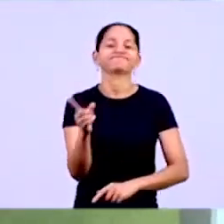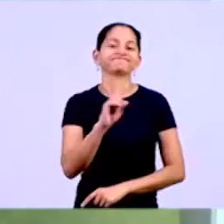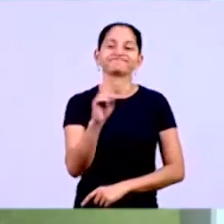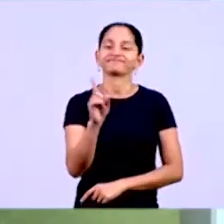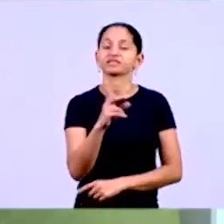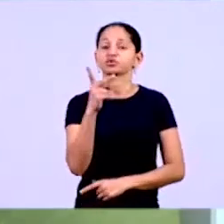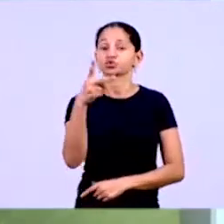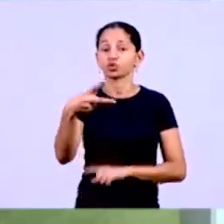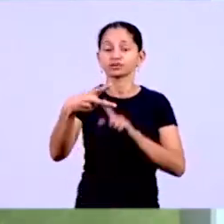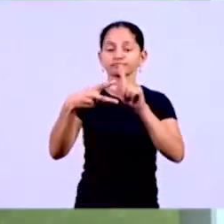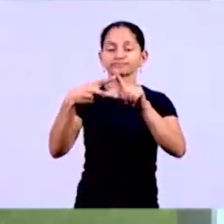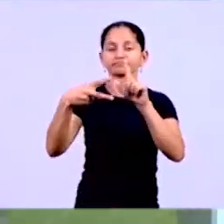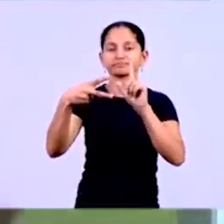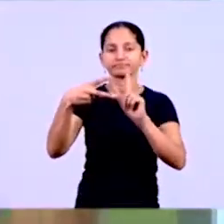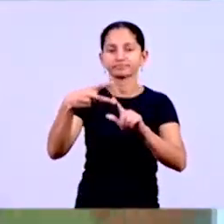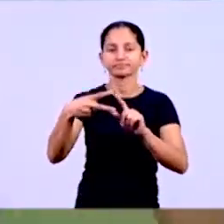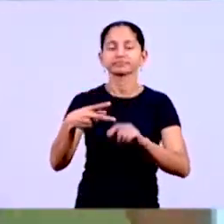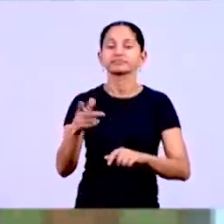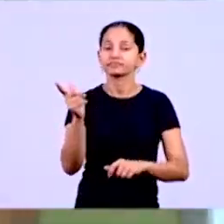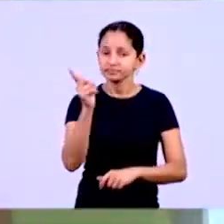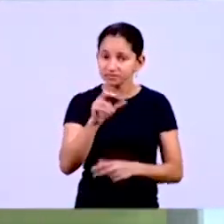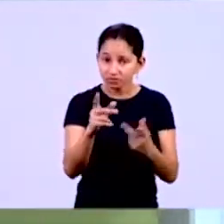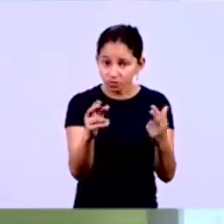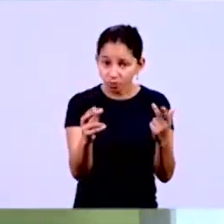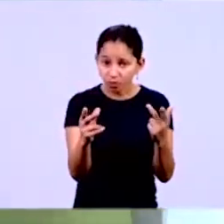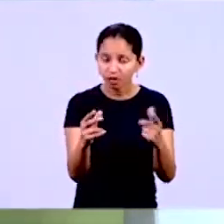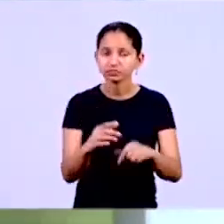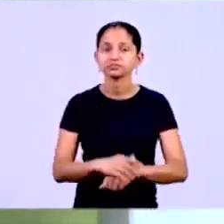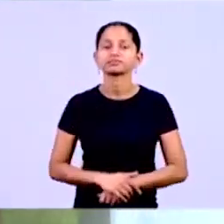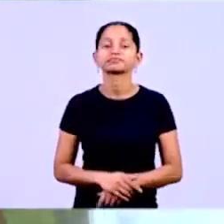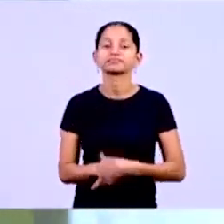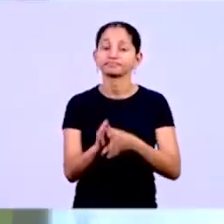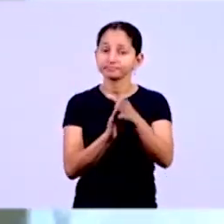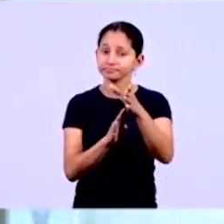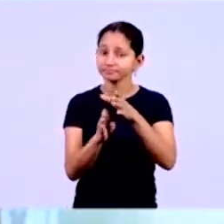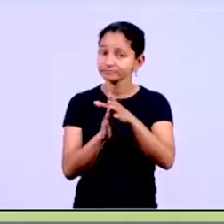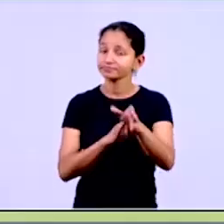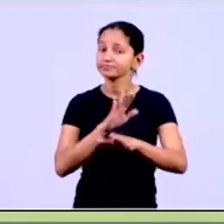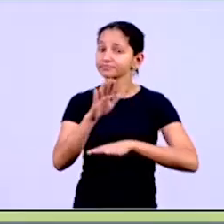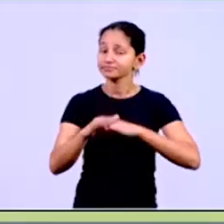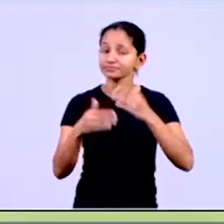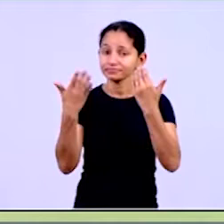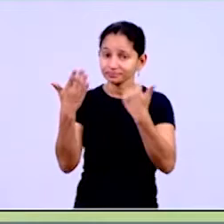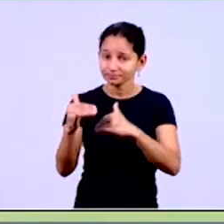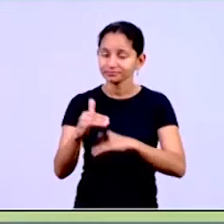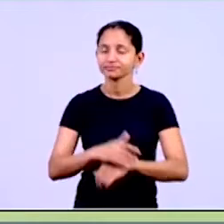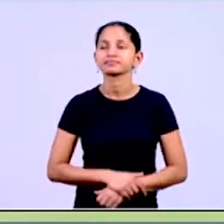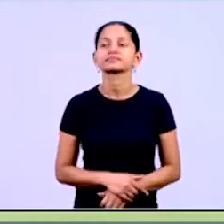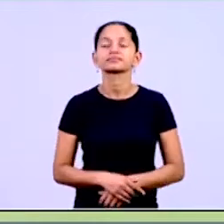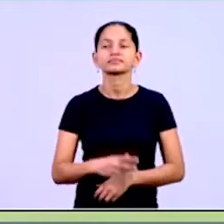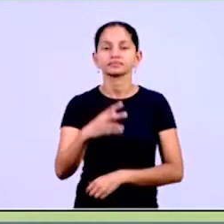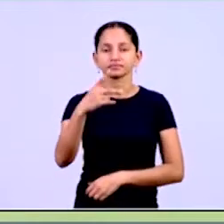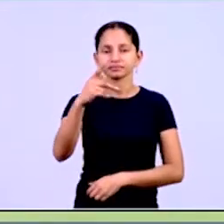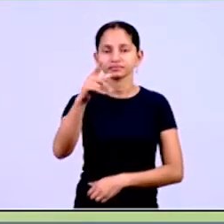e entrada. A gente chama de dispositivo de entrada e saída ao mesmo tempo. Dicas aí, gente. Placa-mãe.